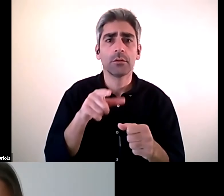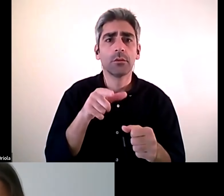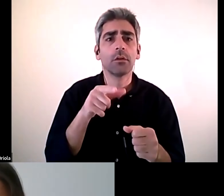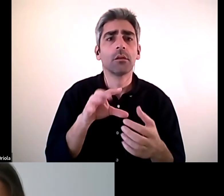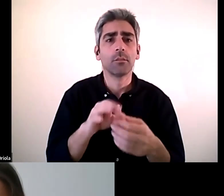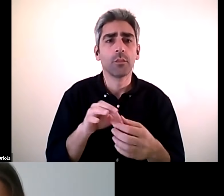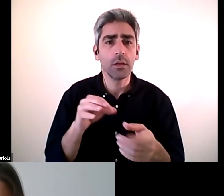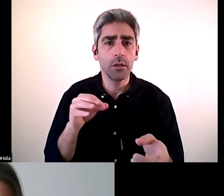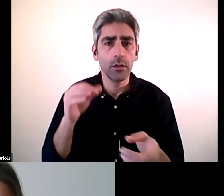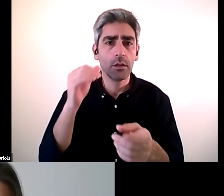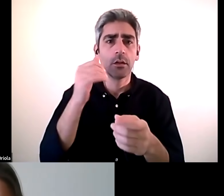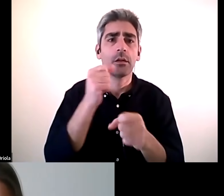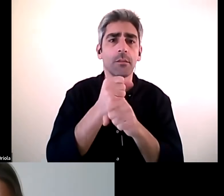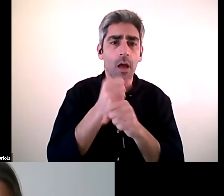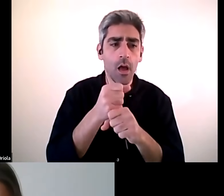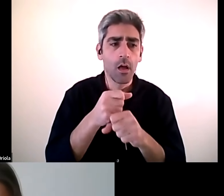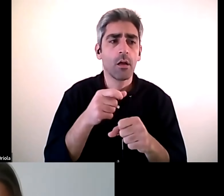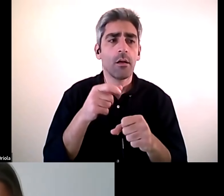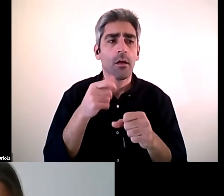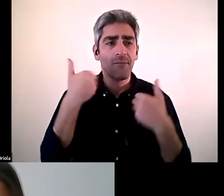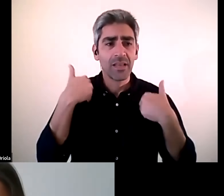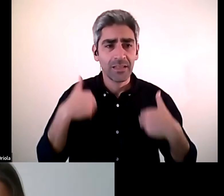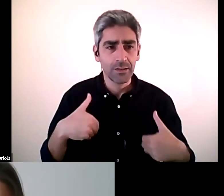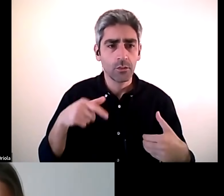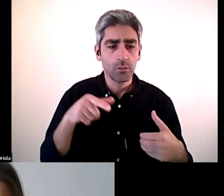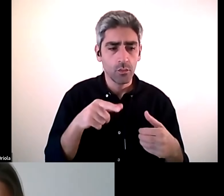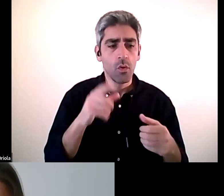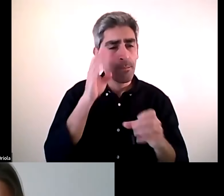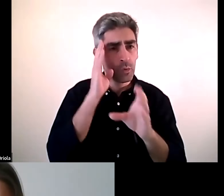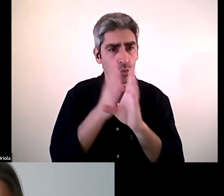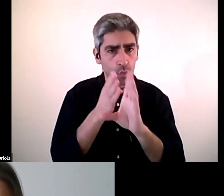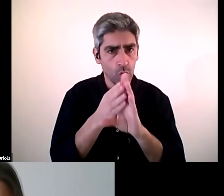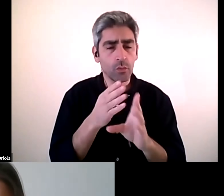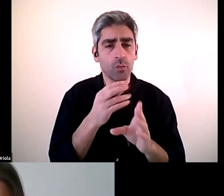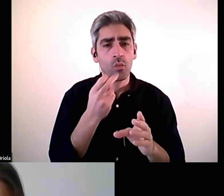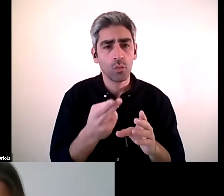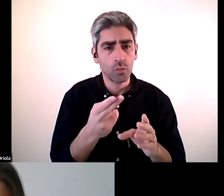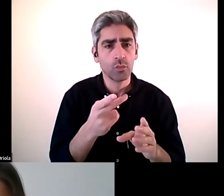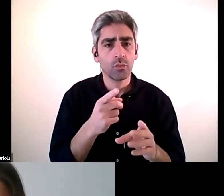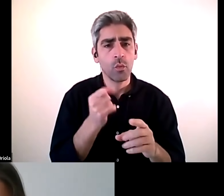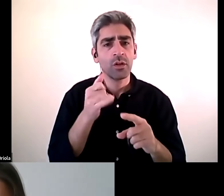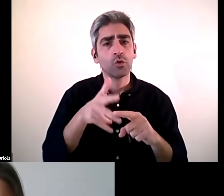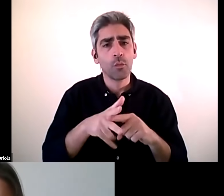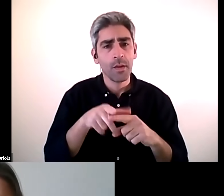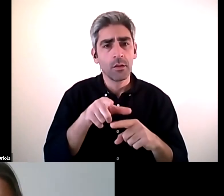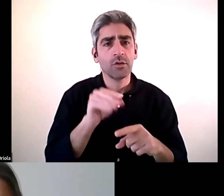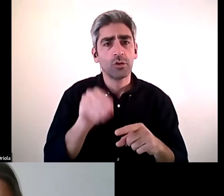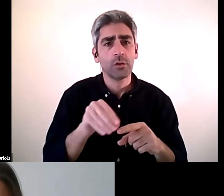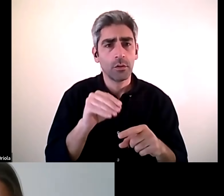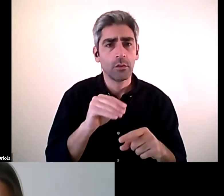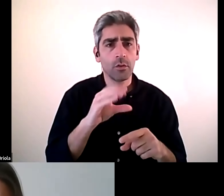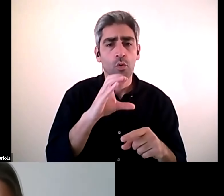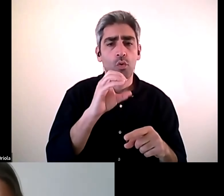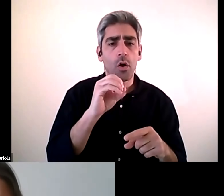com a presença no trabalho físico. Os psicólogos utilizam um instrumento que se chama